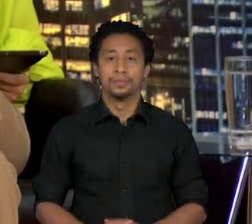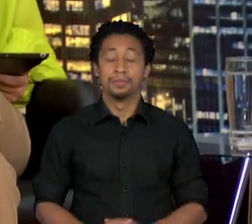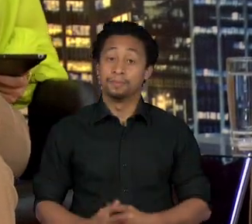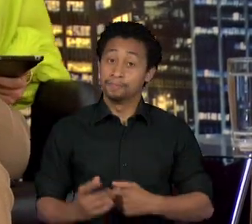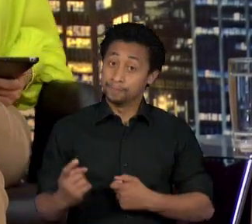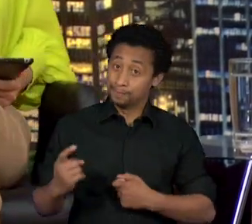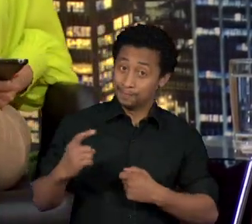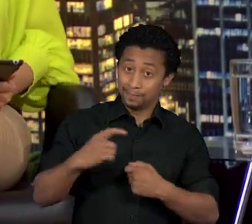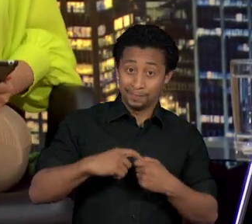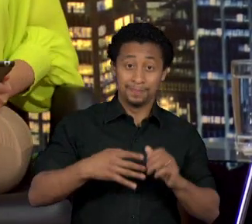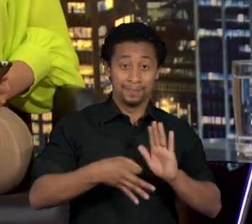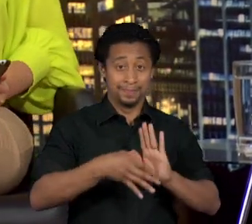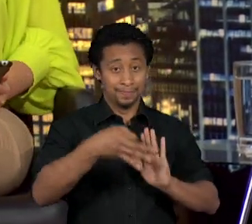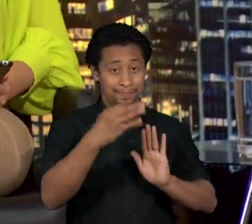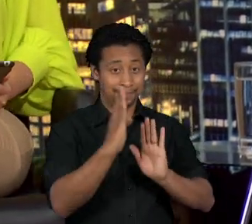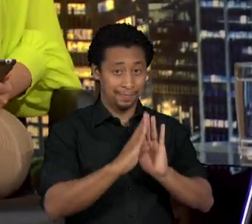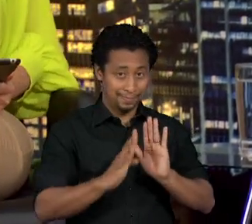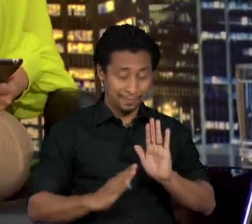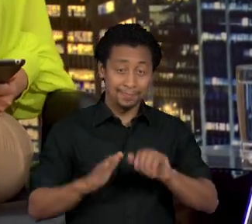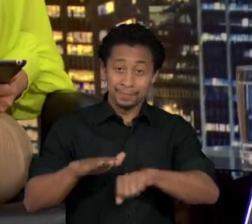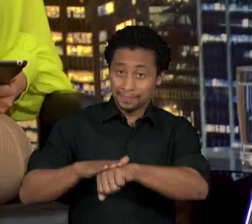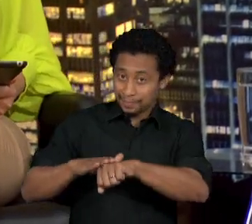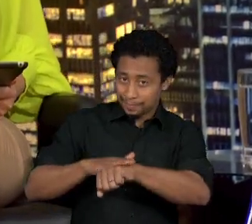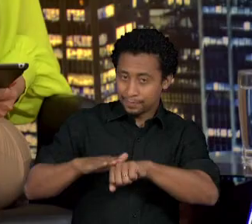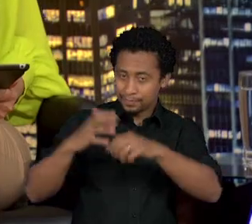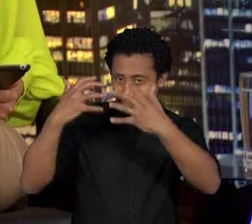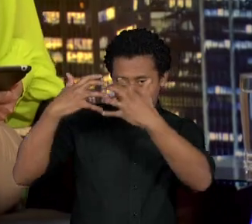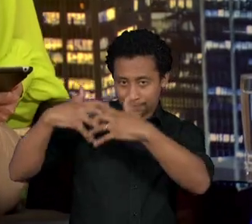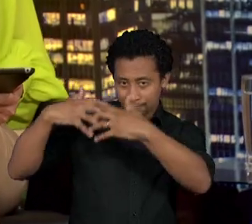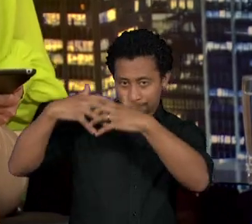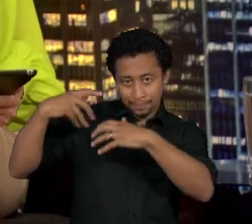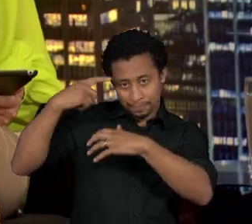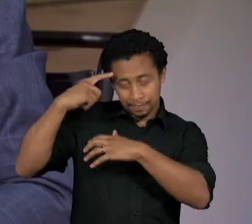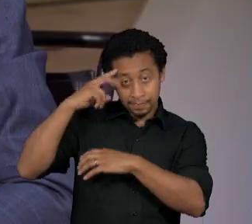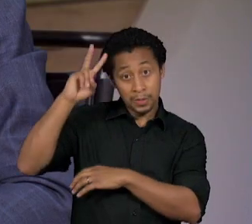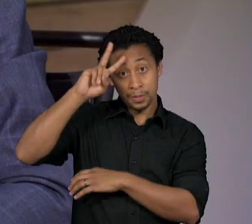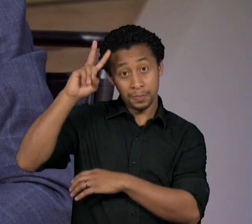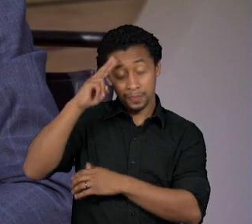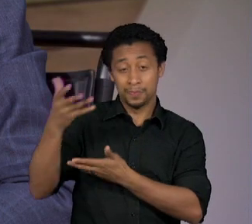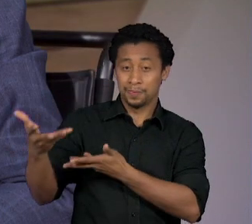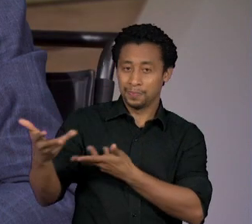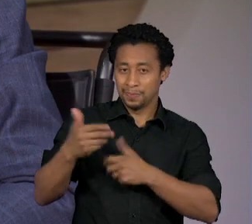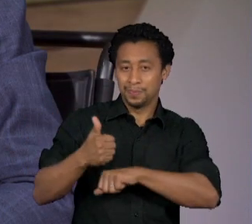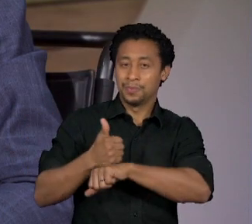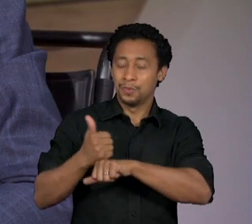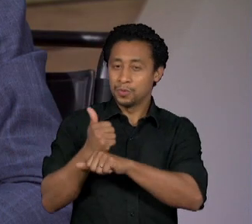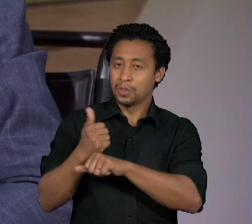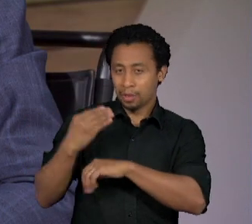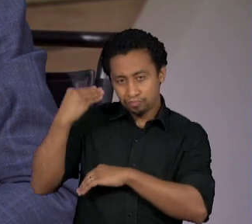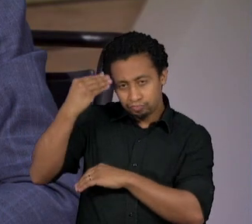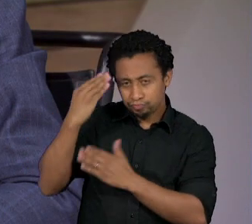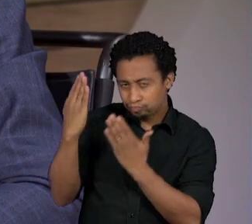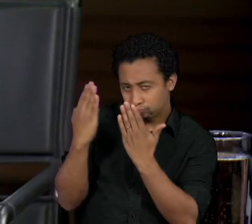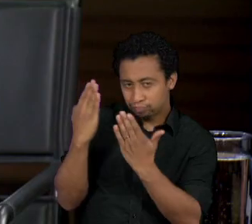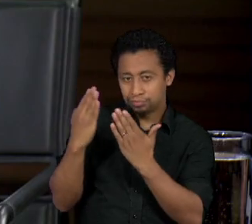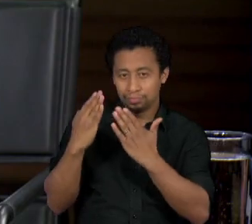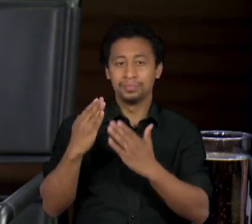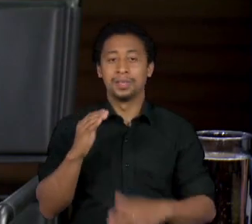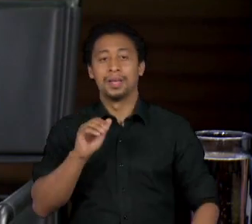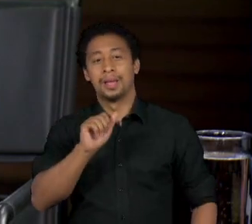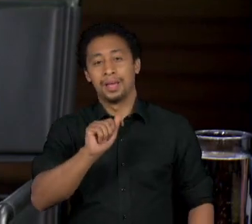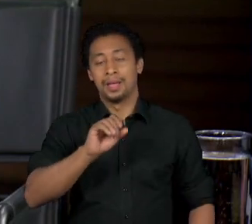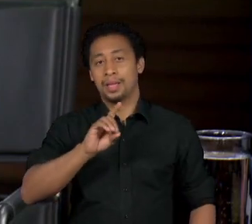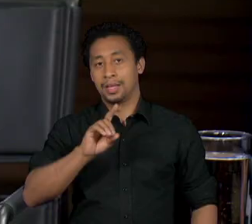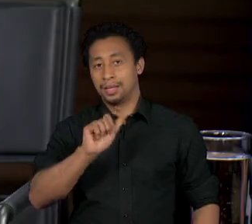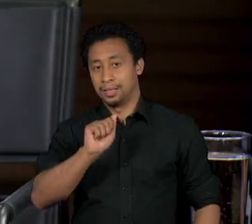Voltamos a conversar sobre o funcionamento da nossa memória com o neurologista Adalberto Studart Neto e a neuropsicóloga